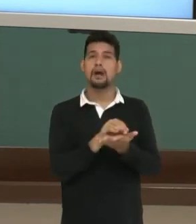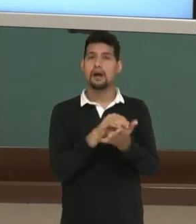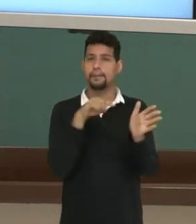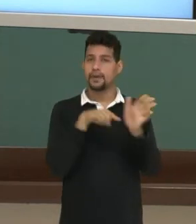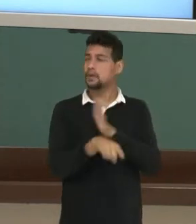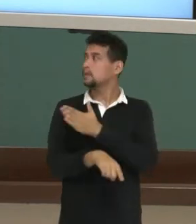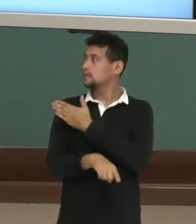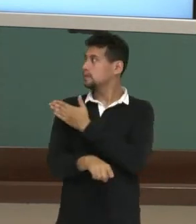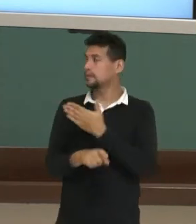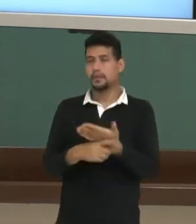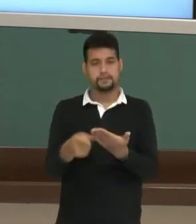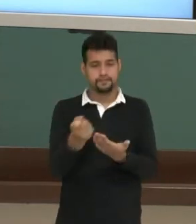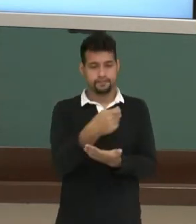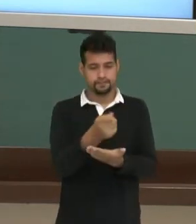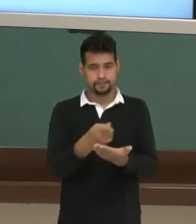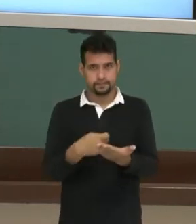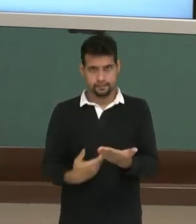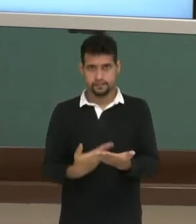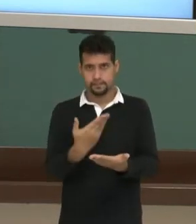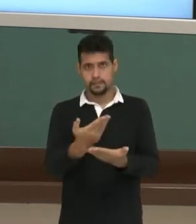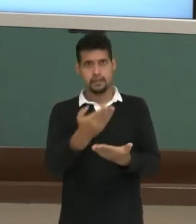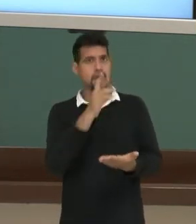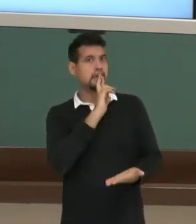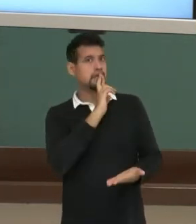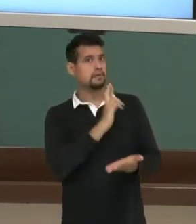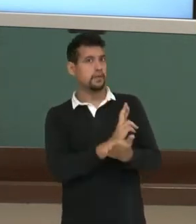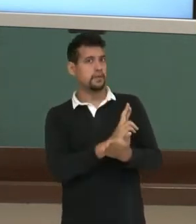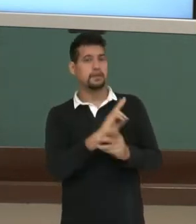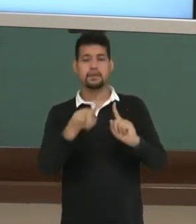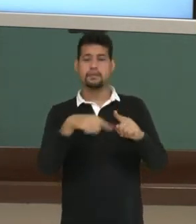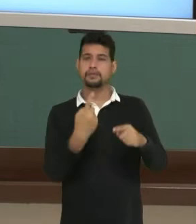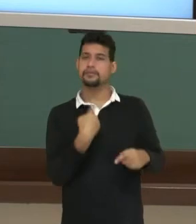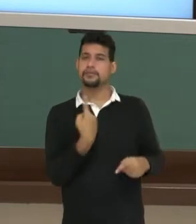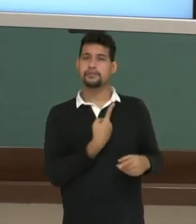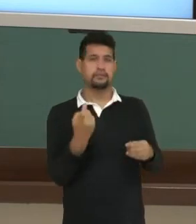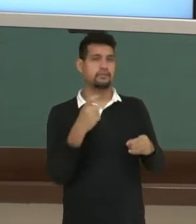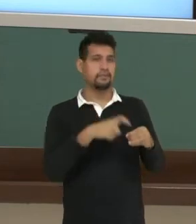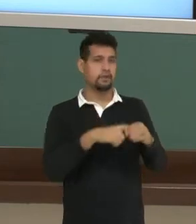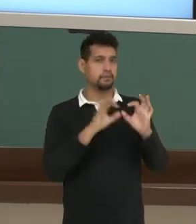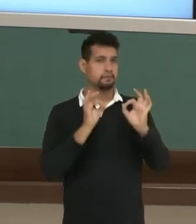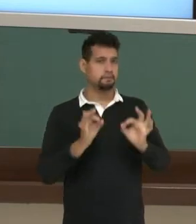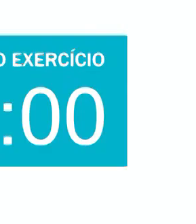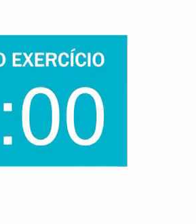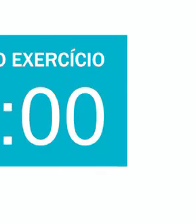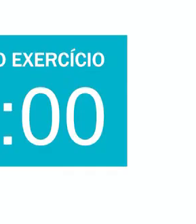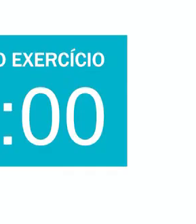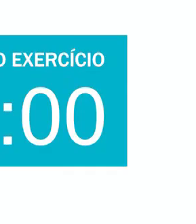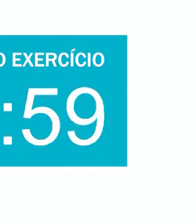atividade no caderno de vocês, respondam e nós voltamos com a correção.